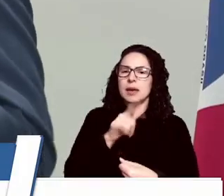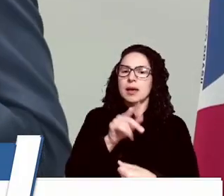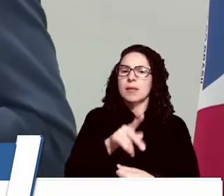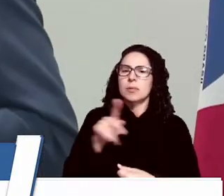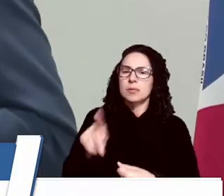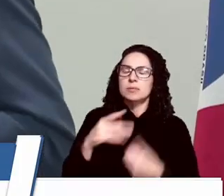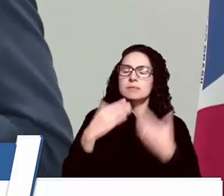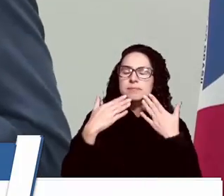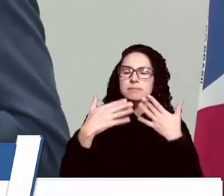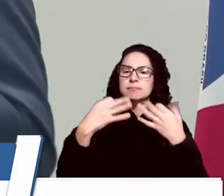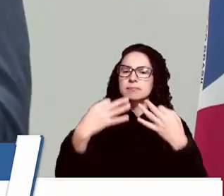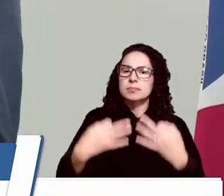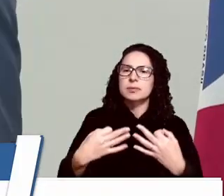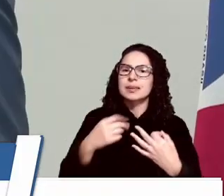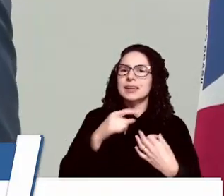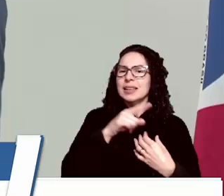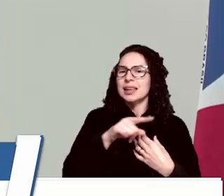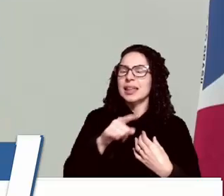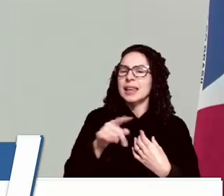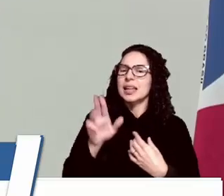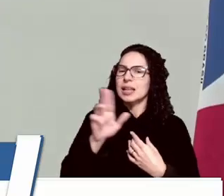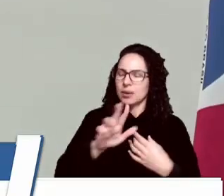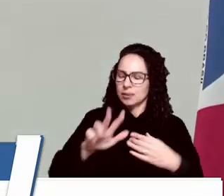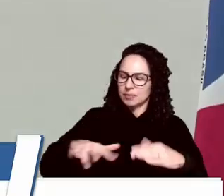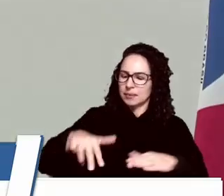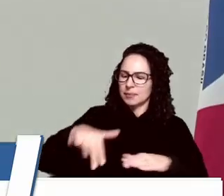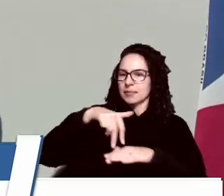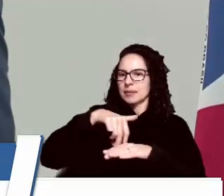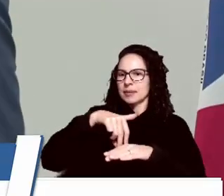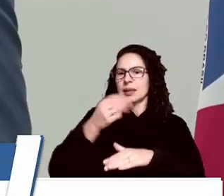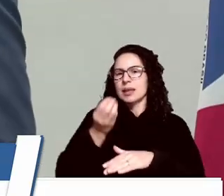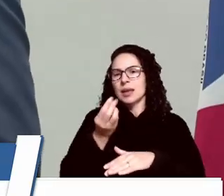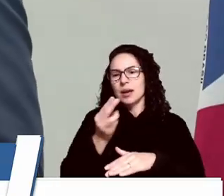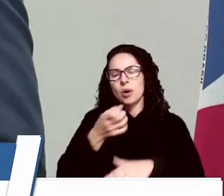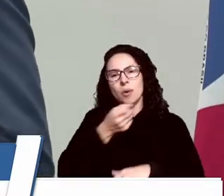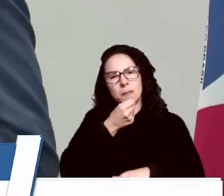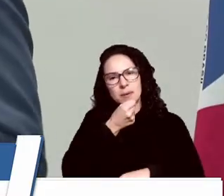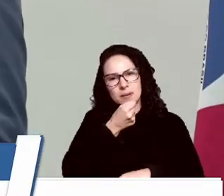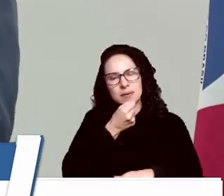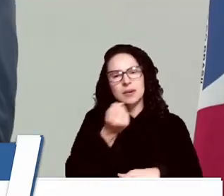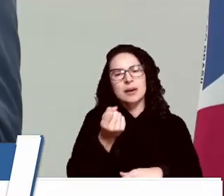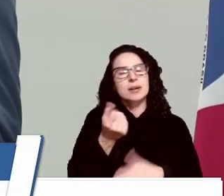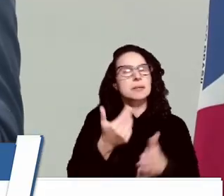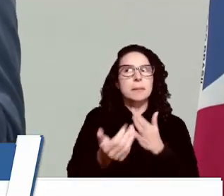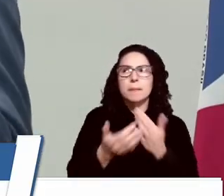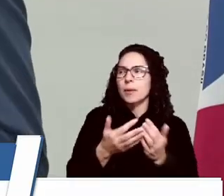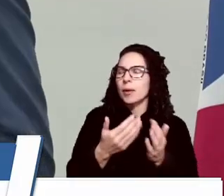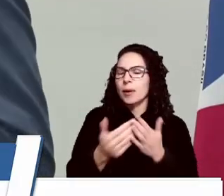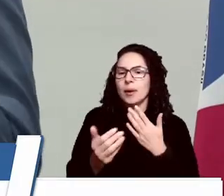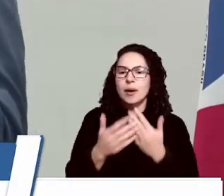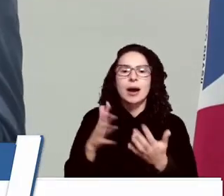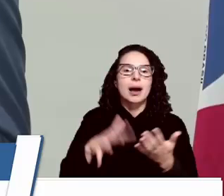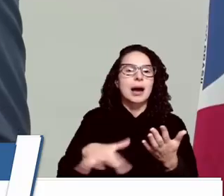E toda vez que ele usa dessa tribuna, usa do microfone, seja em qualquer área que ele